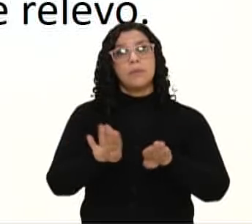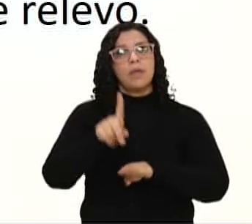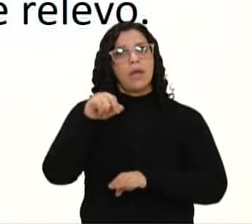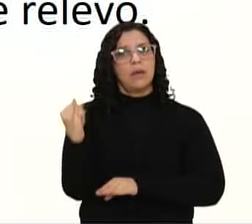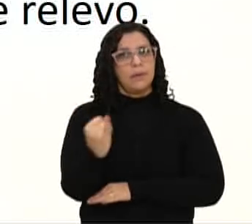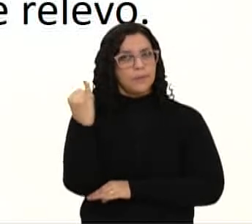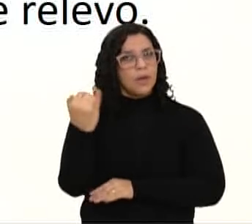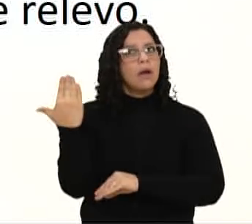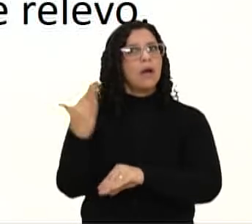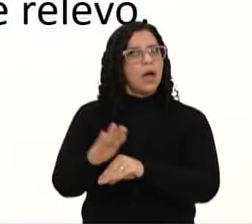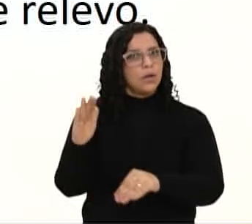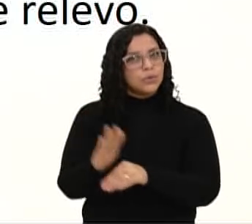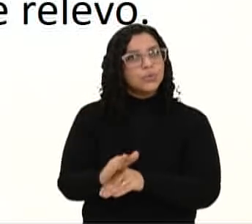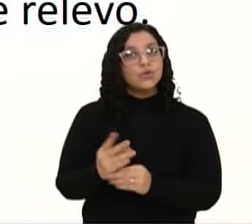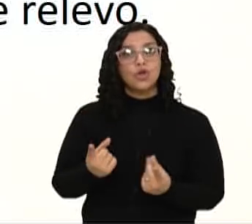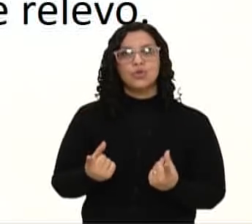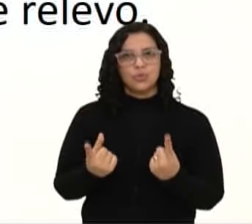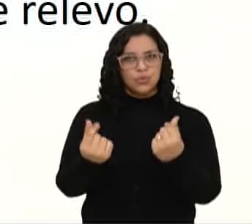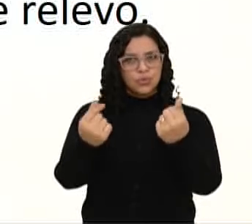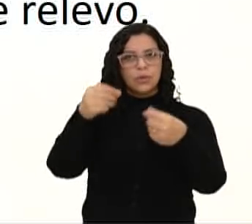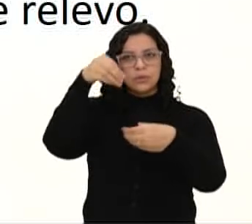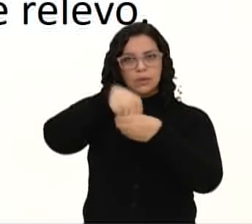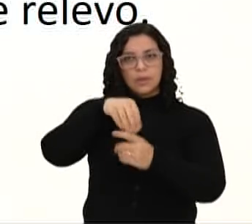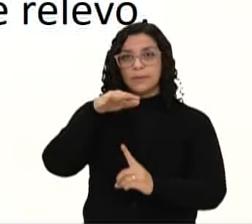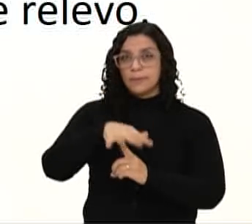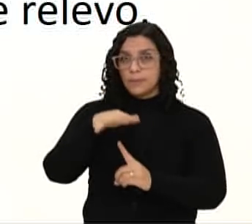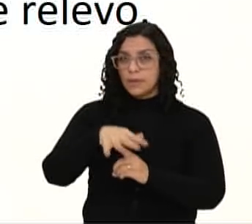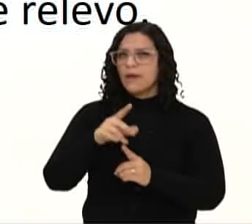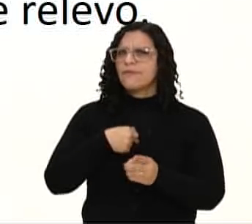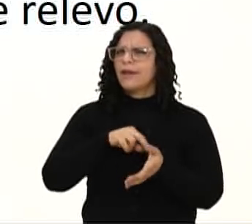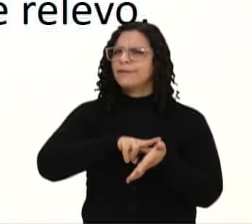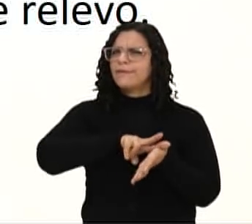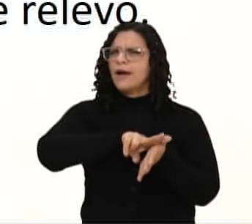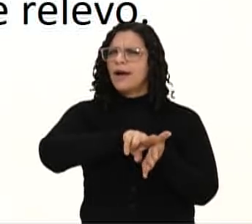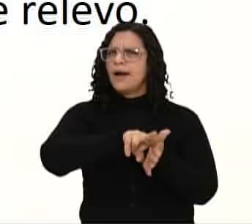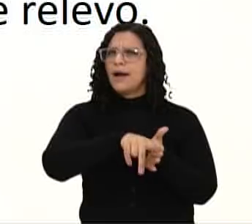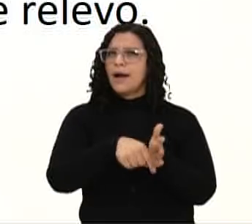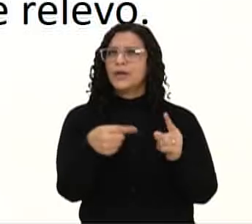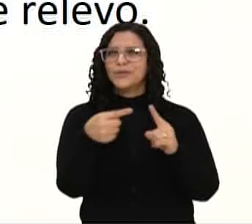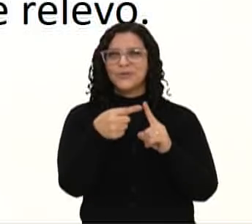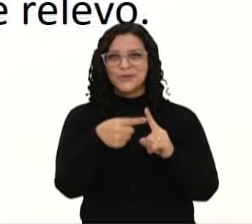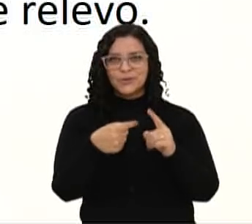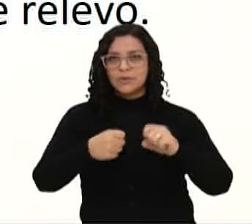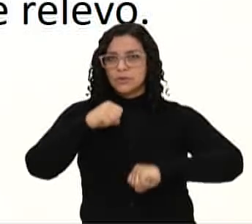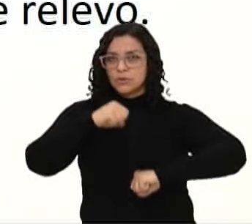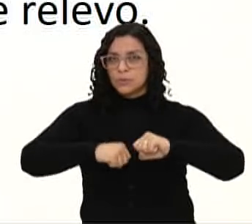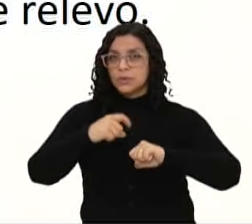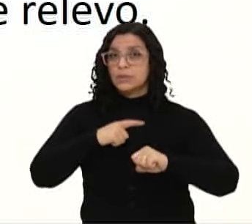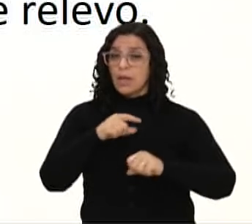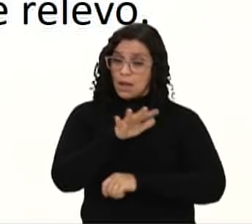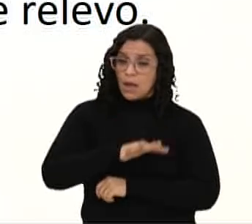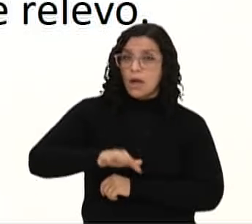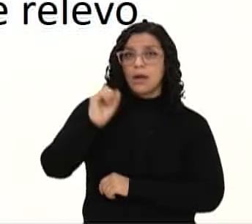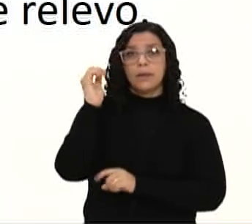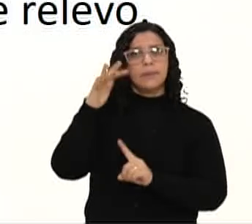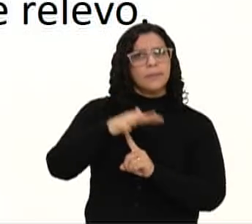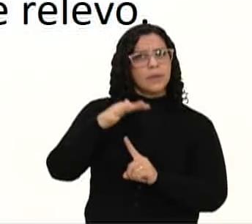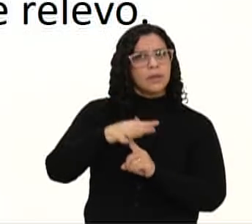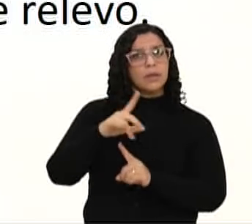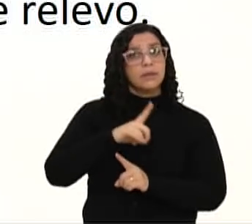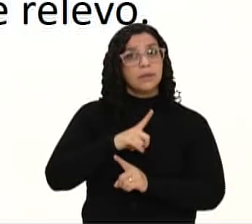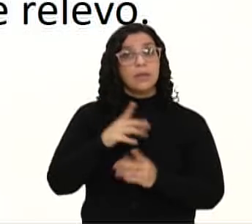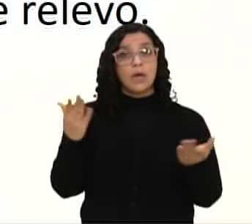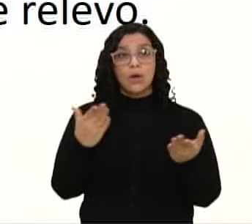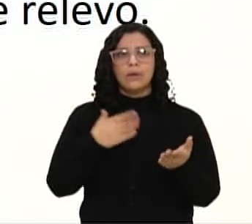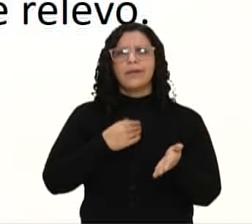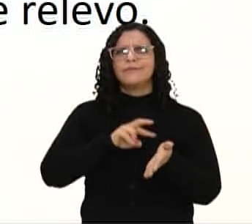a contribuição para o PIB, né? Apesar de bem diversificada nos produtos, ocorre no território paranaense o quê?